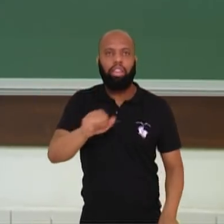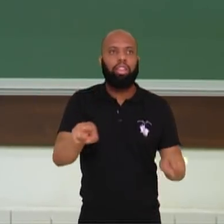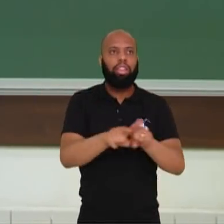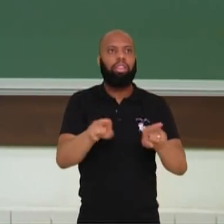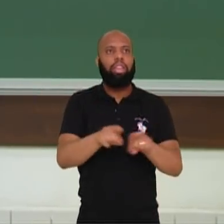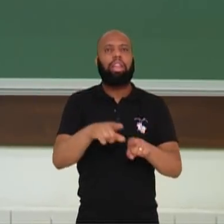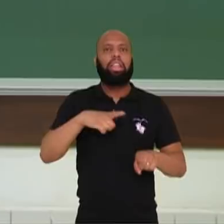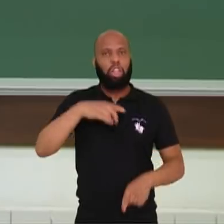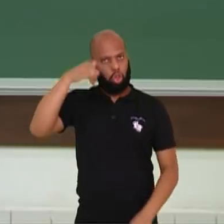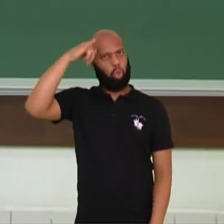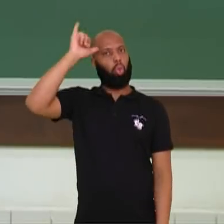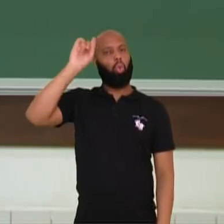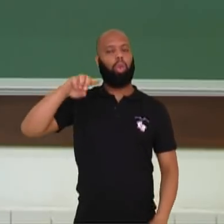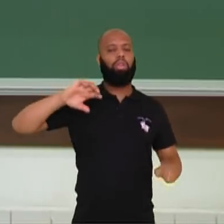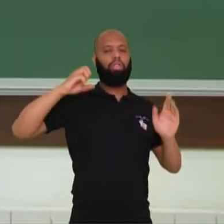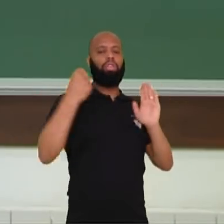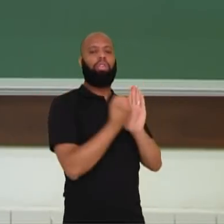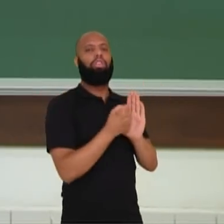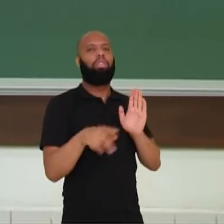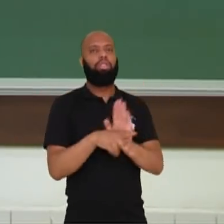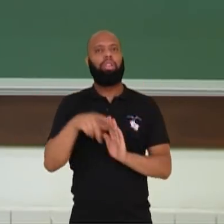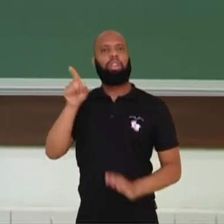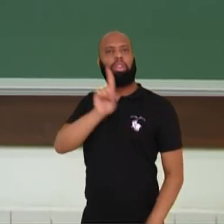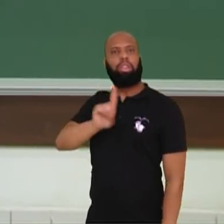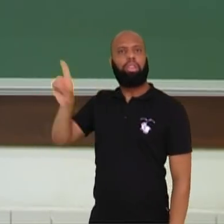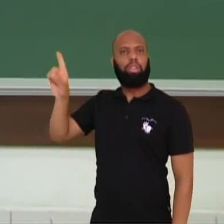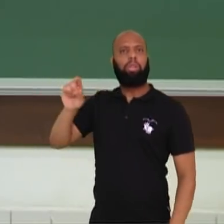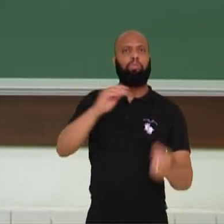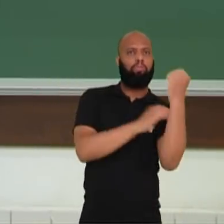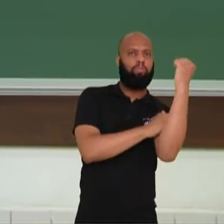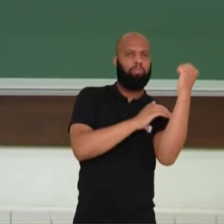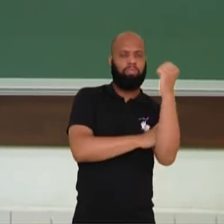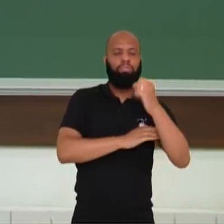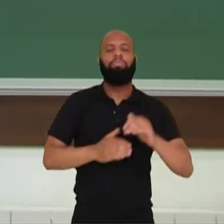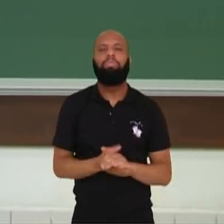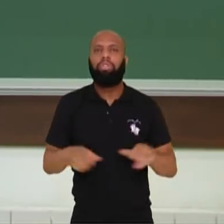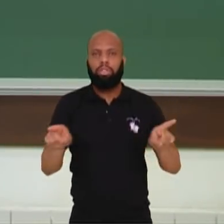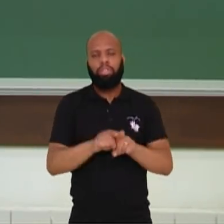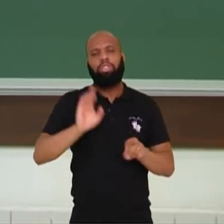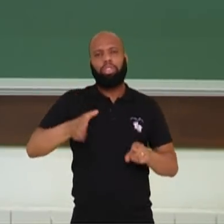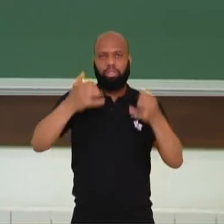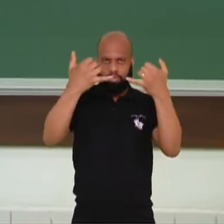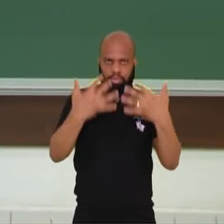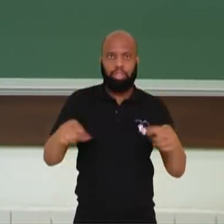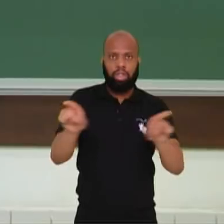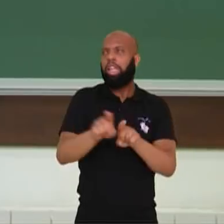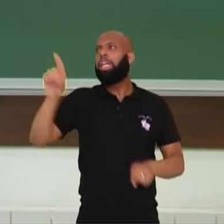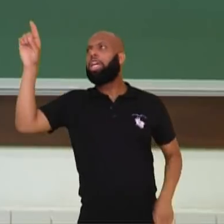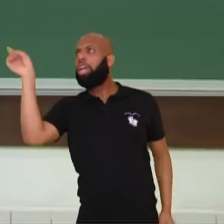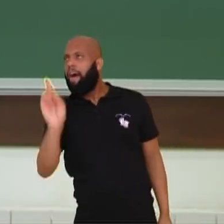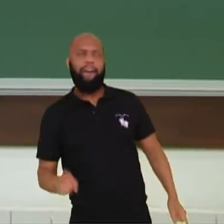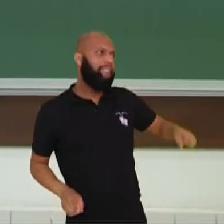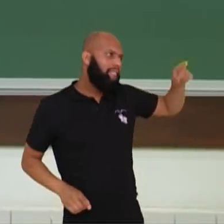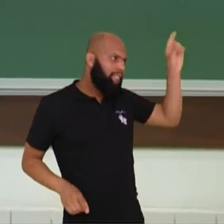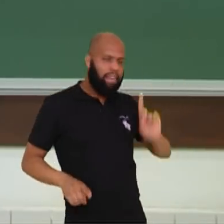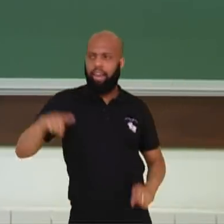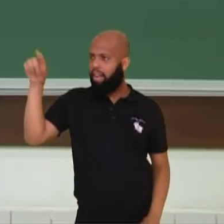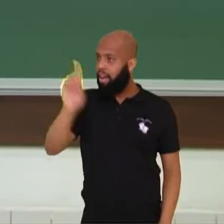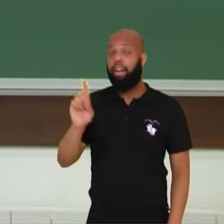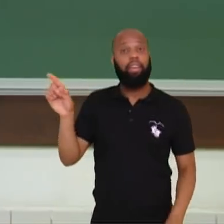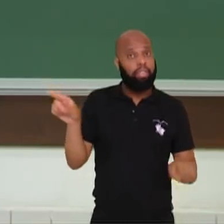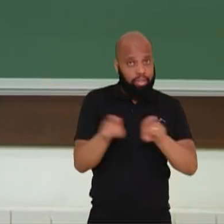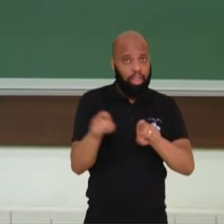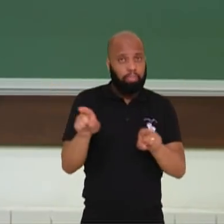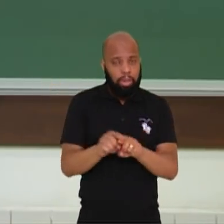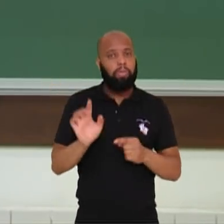o touro, né? São todos símbolos desse poderoso deus. Além, o professor já havia comentado na aula anterior, além do raio, né? É assim que ele é muitas vezes